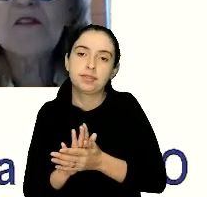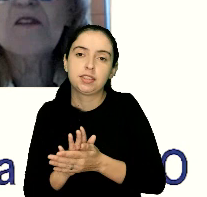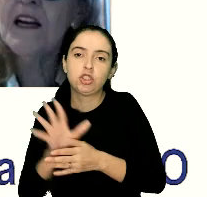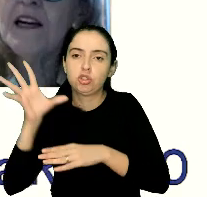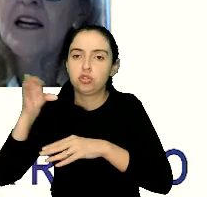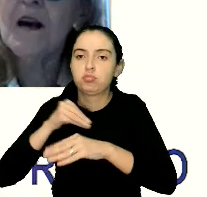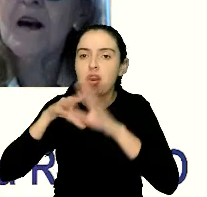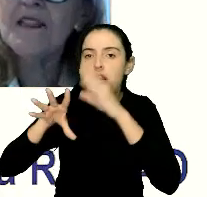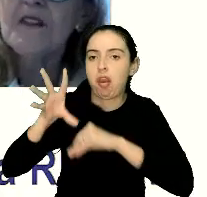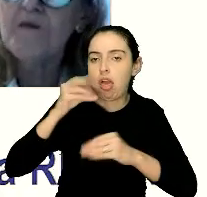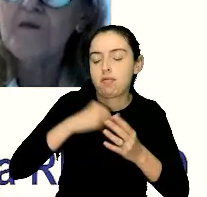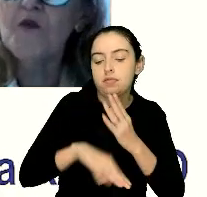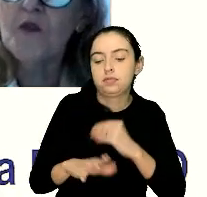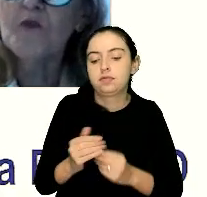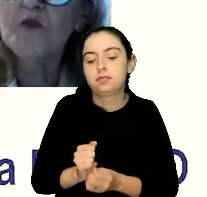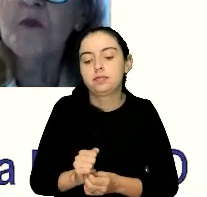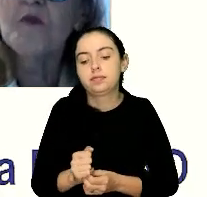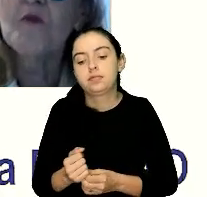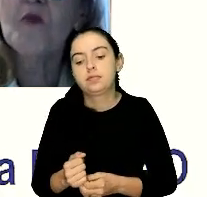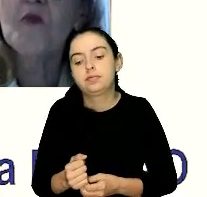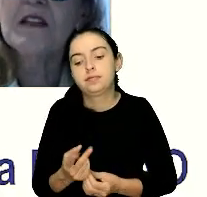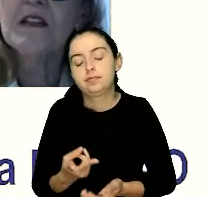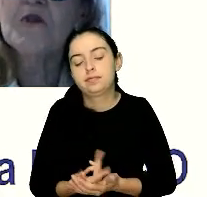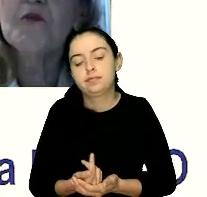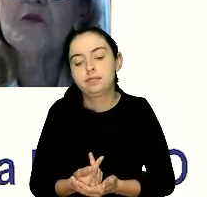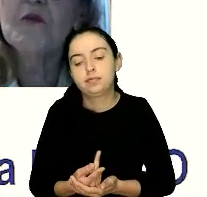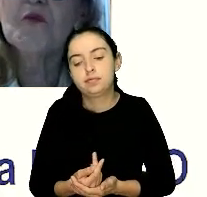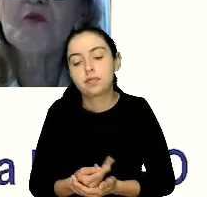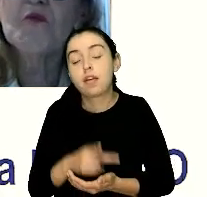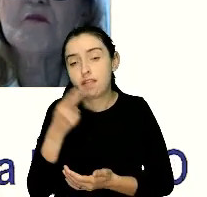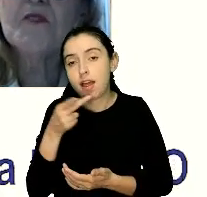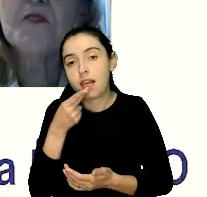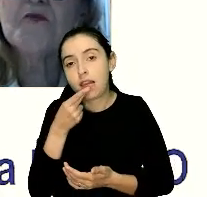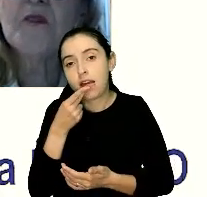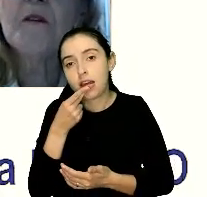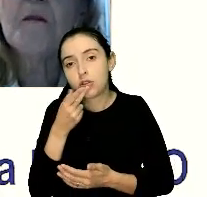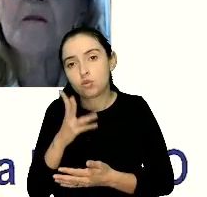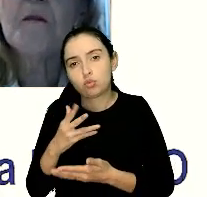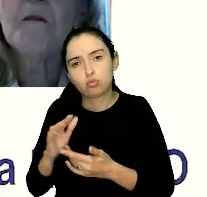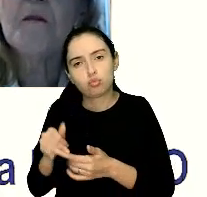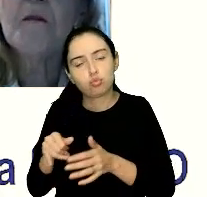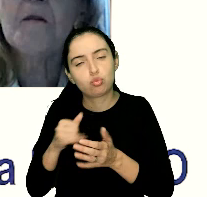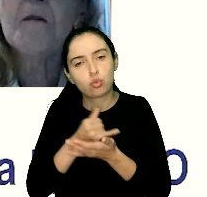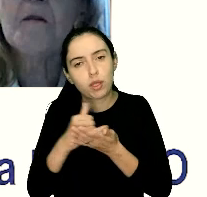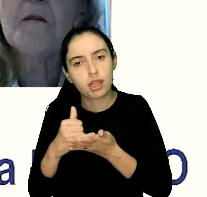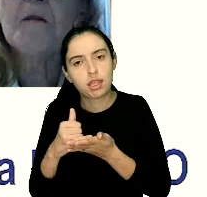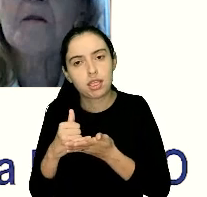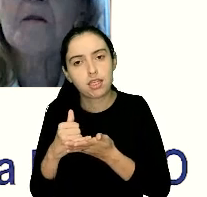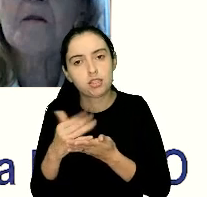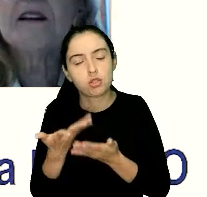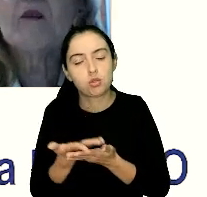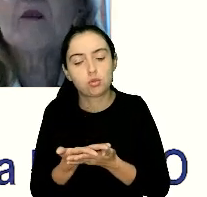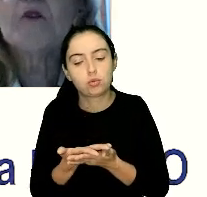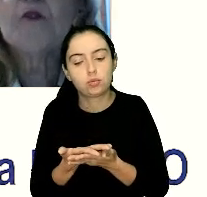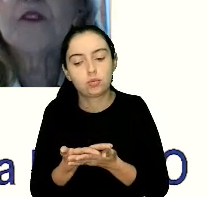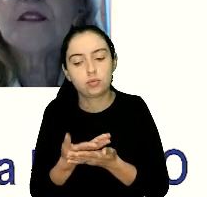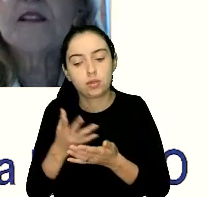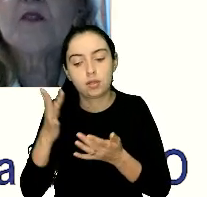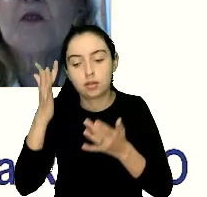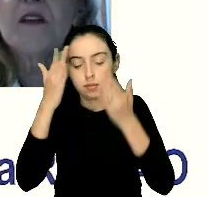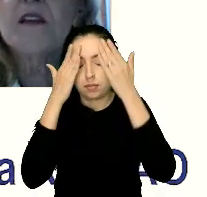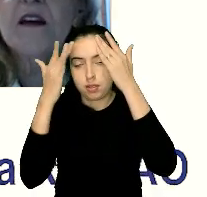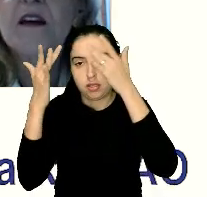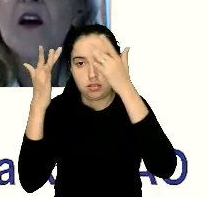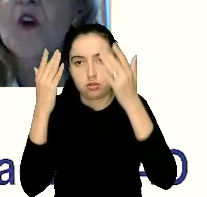tal. E vale aquela máxima que foi muito bem colocada logo no começo, né? Mente sana,